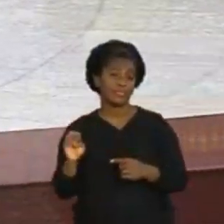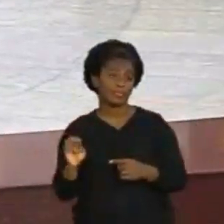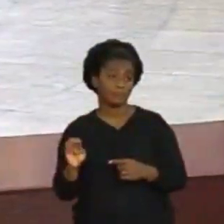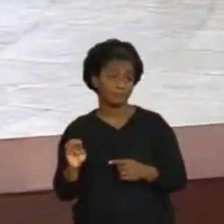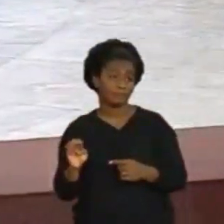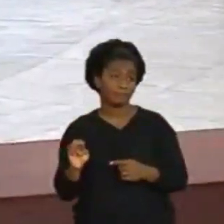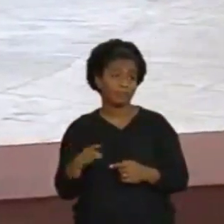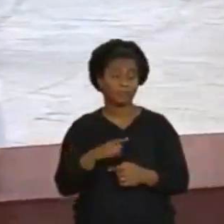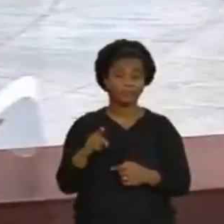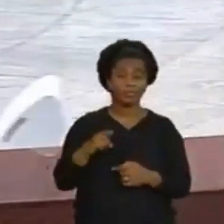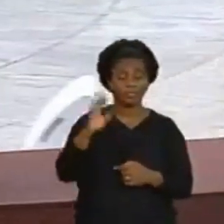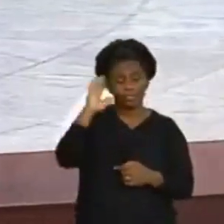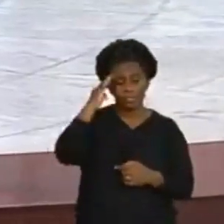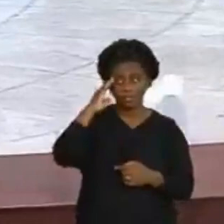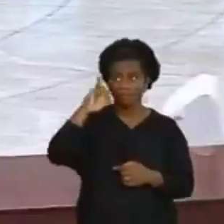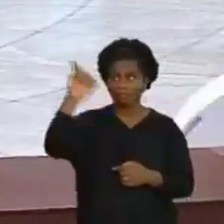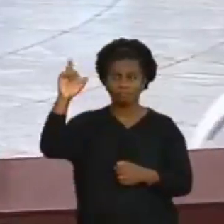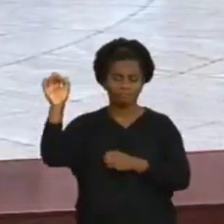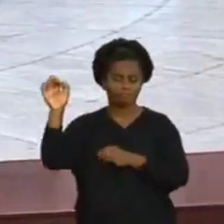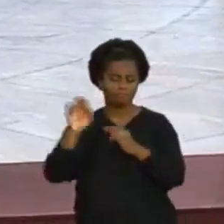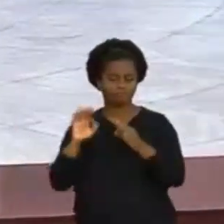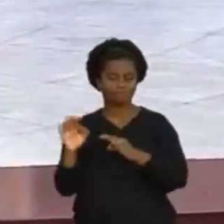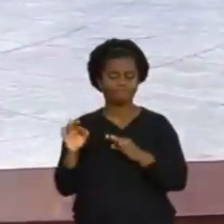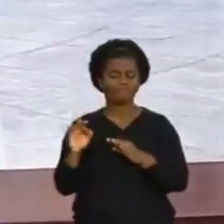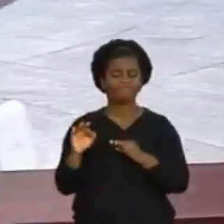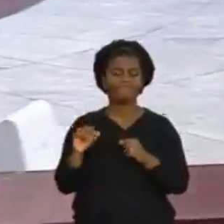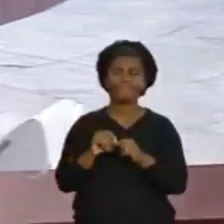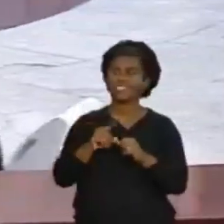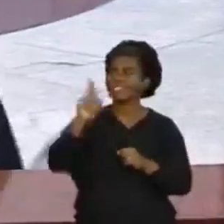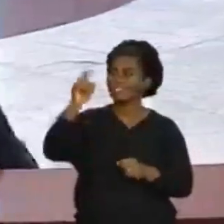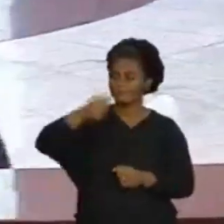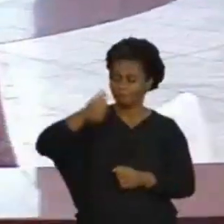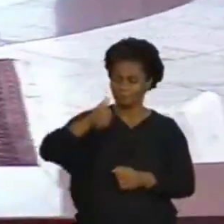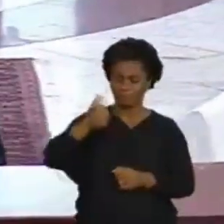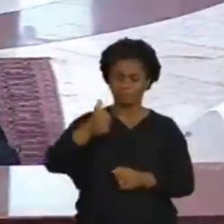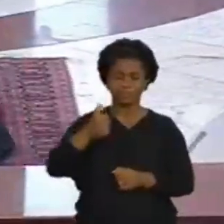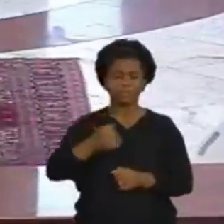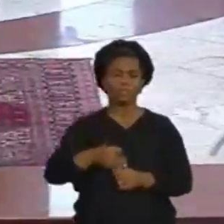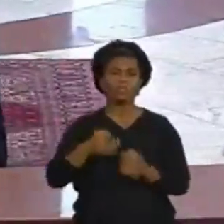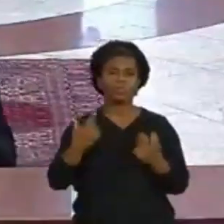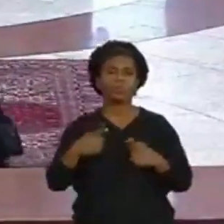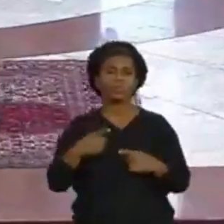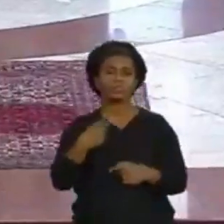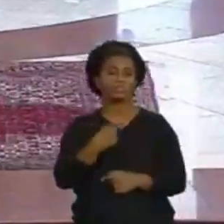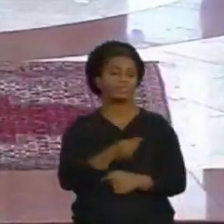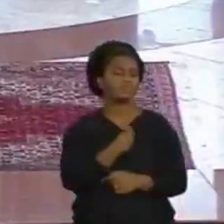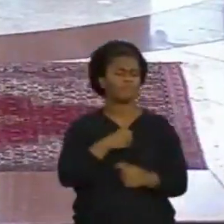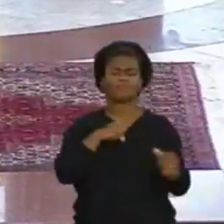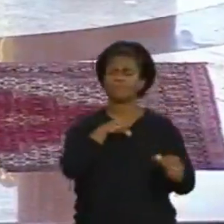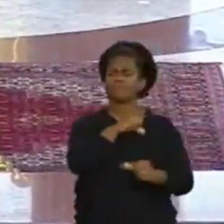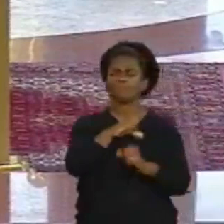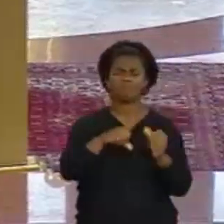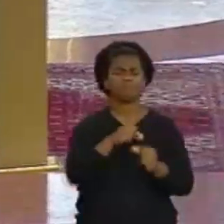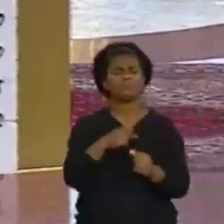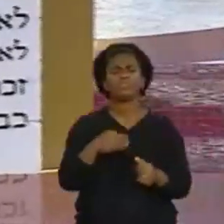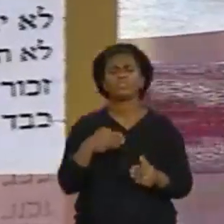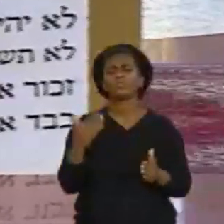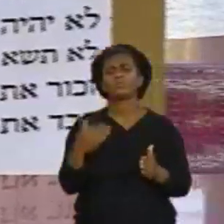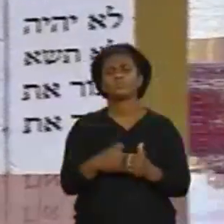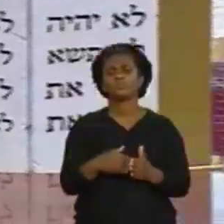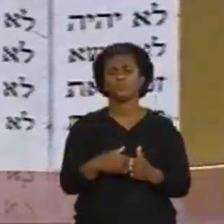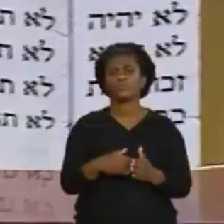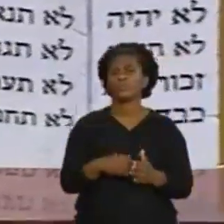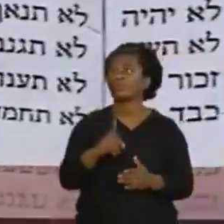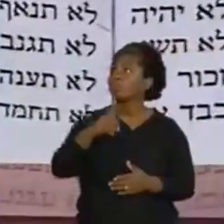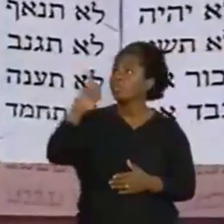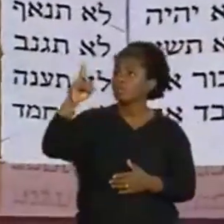Quando você entende o plano de Deus e você coloca Deus em primeiro lugar, muda tudo. Não é colocar